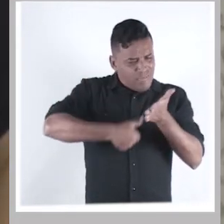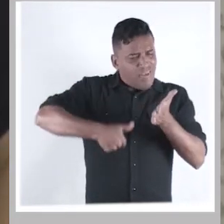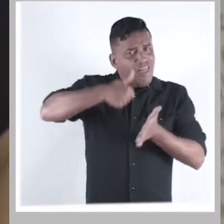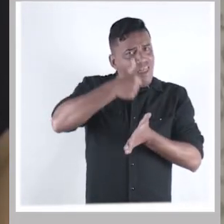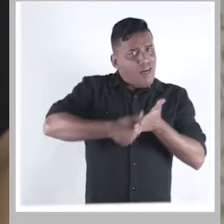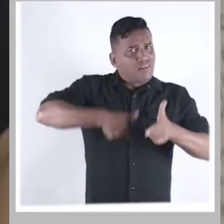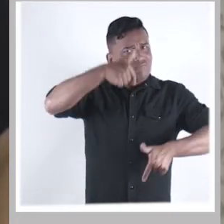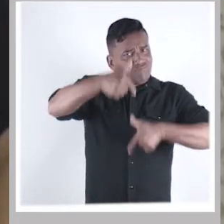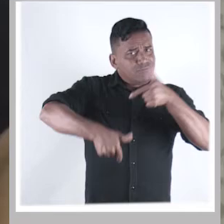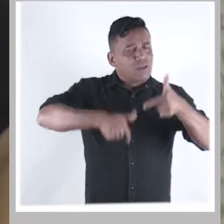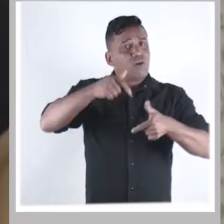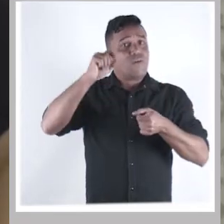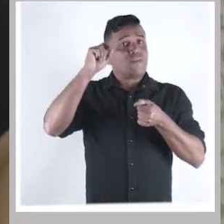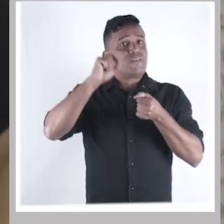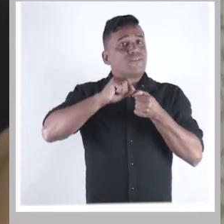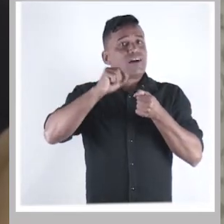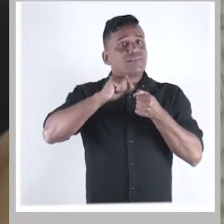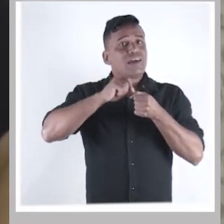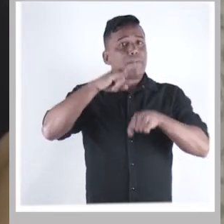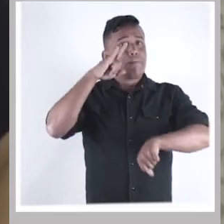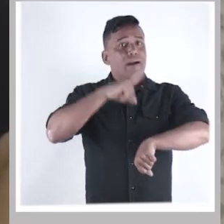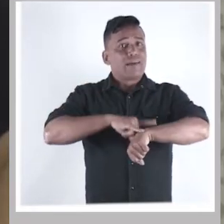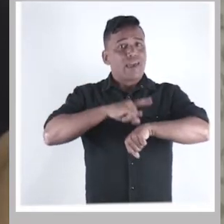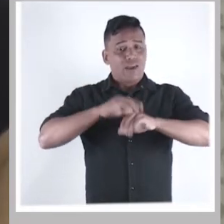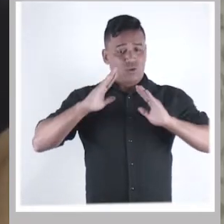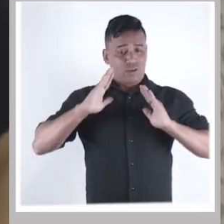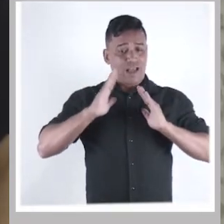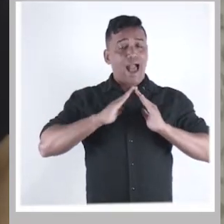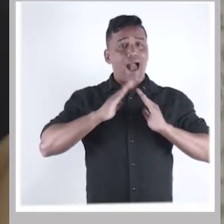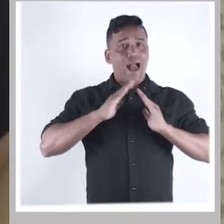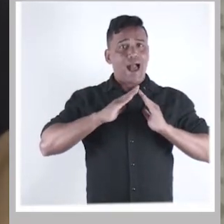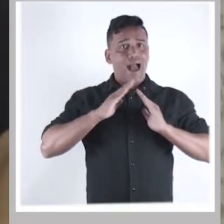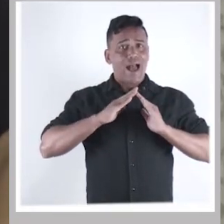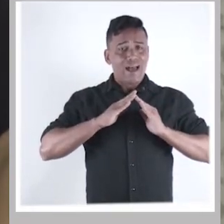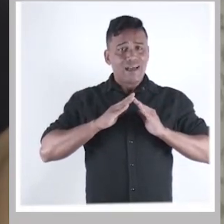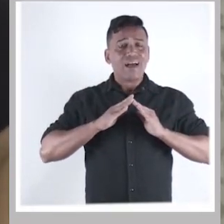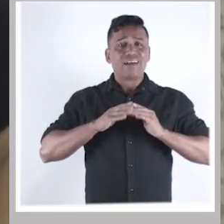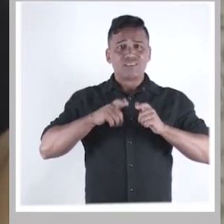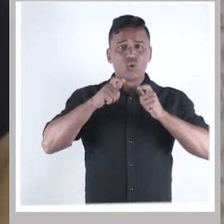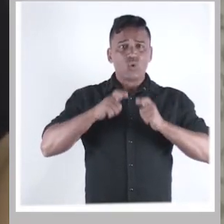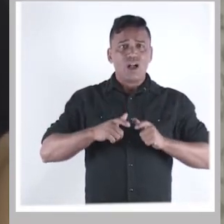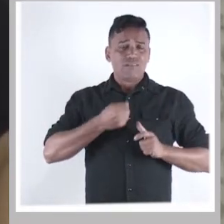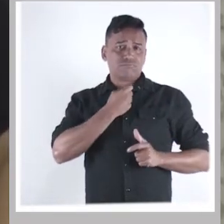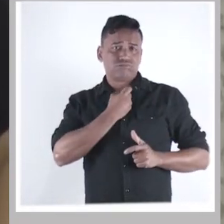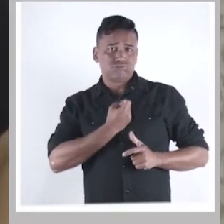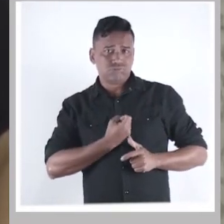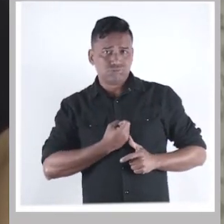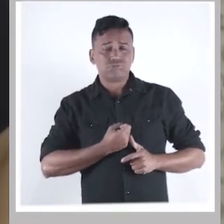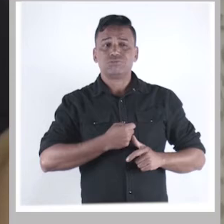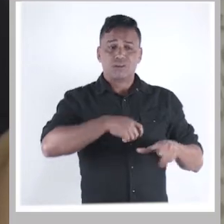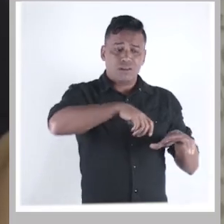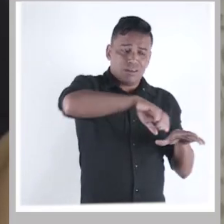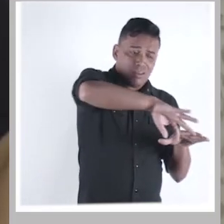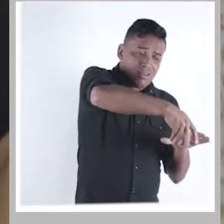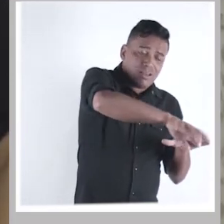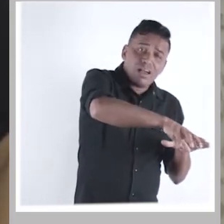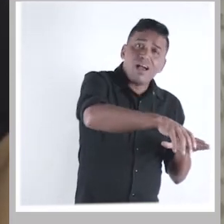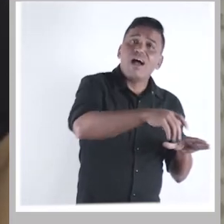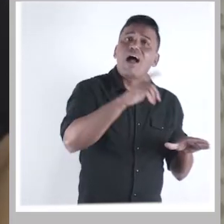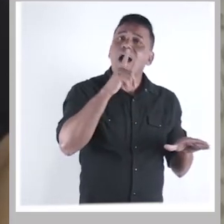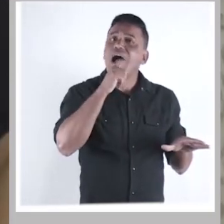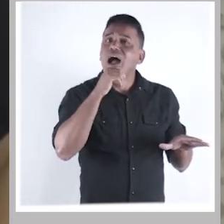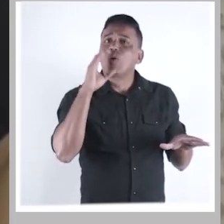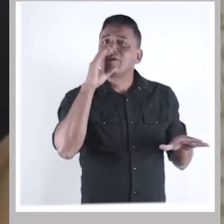mamãe lutou durante décadas para conseguir construir um banheiro com vaso sanitário, com pia, com água quente. E eu falo,